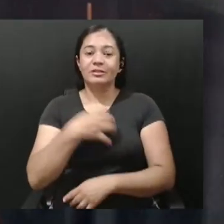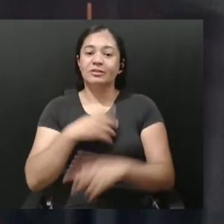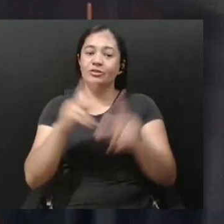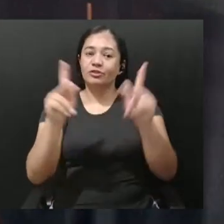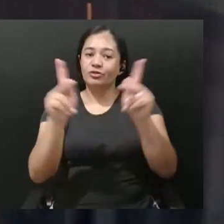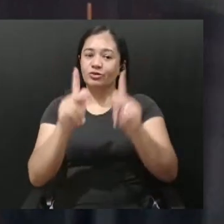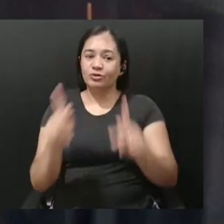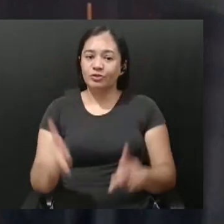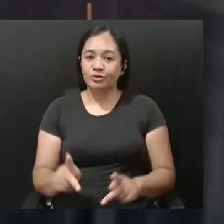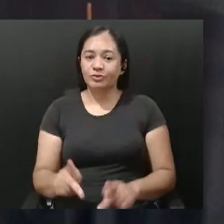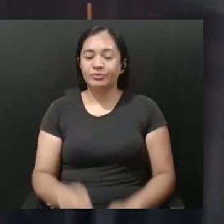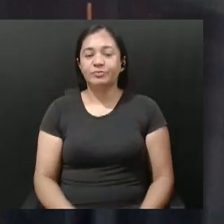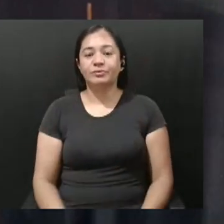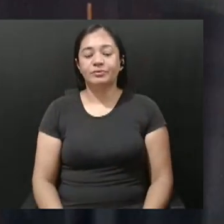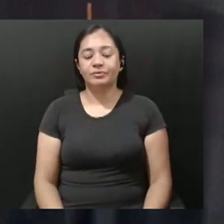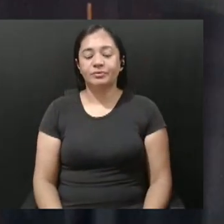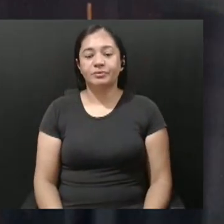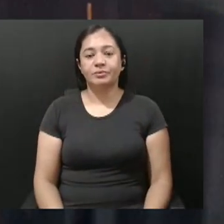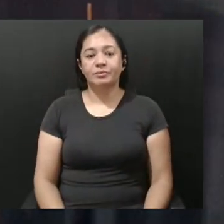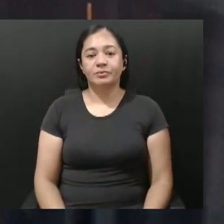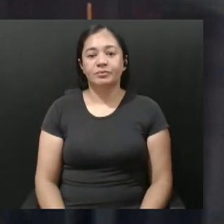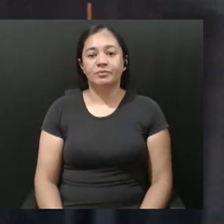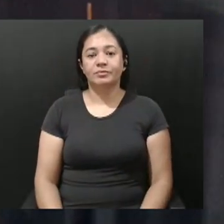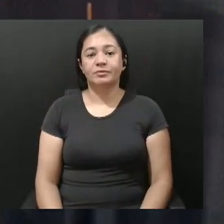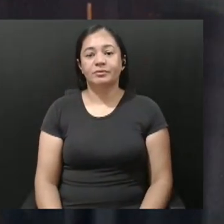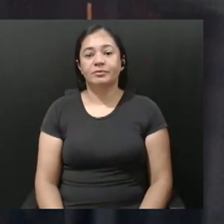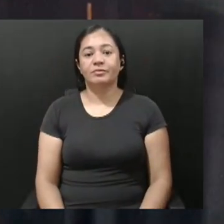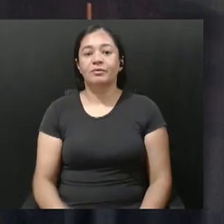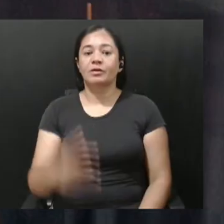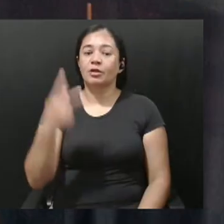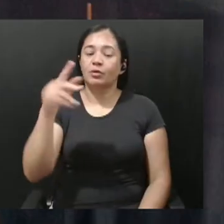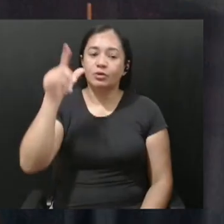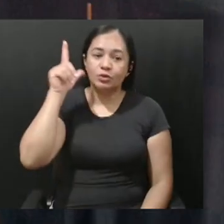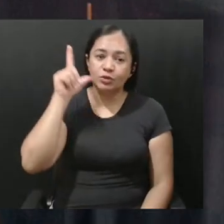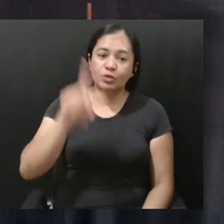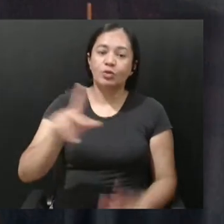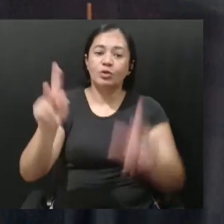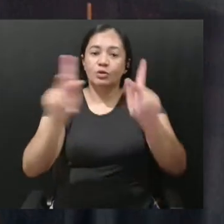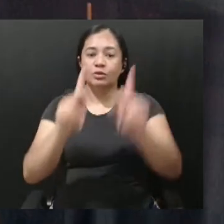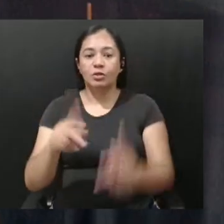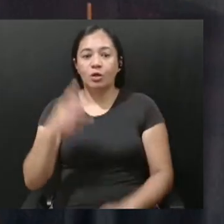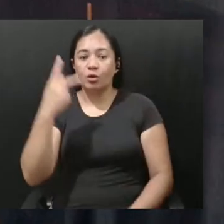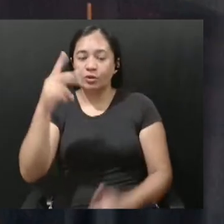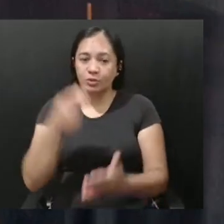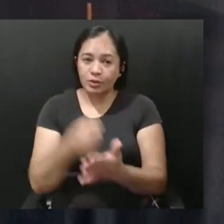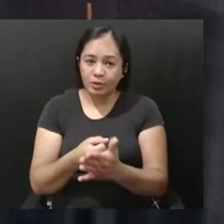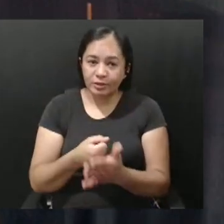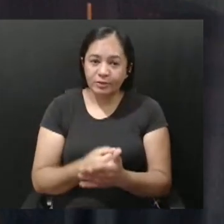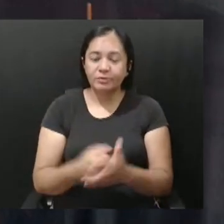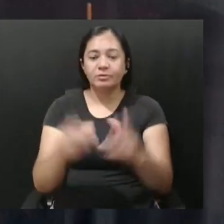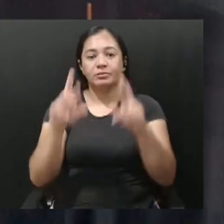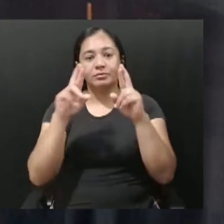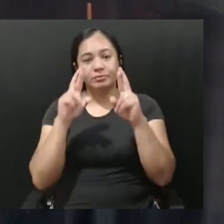Aham. né, estar em paz com as suas conquistas, com as suas cobranças, com as suas expectativas, né.